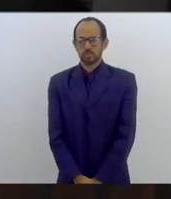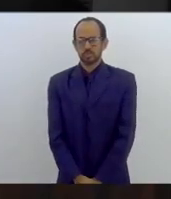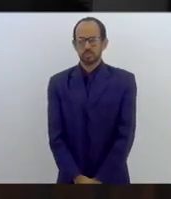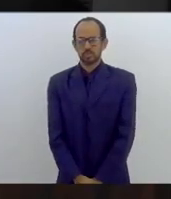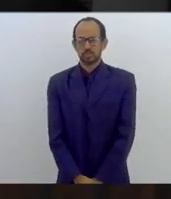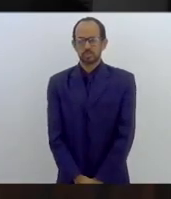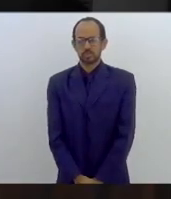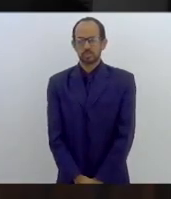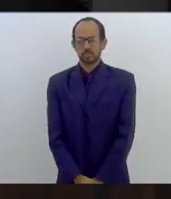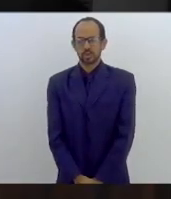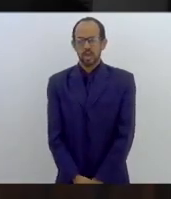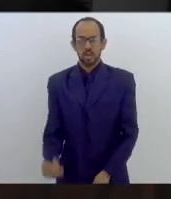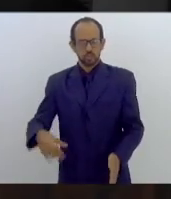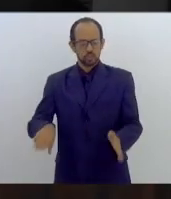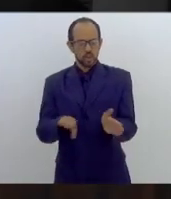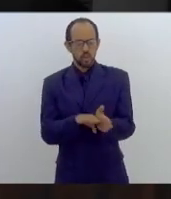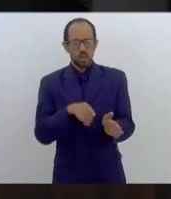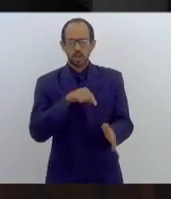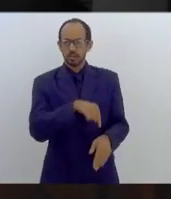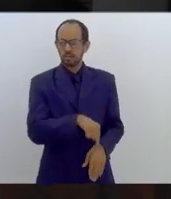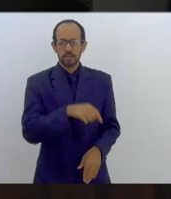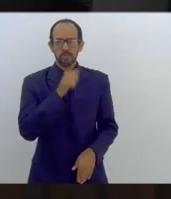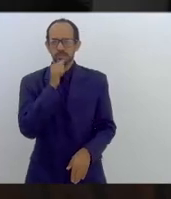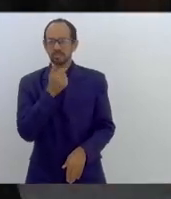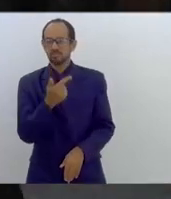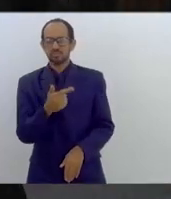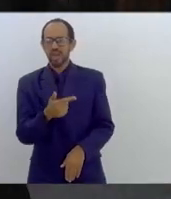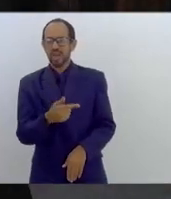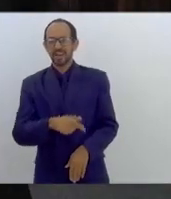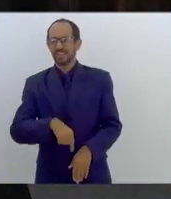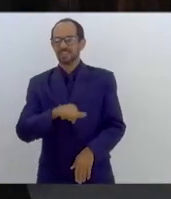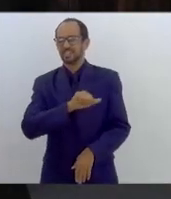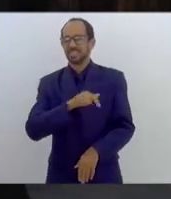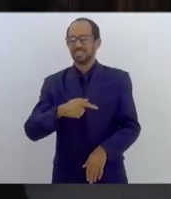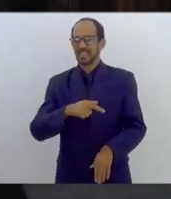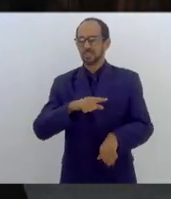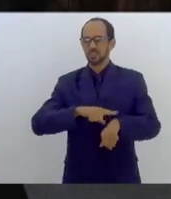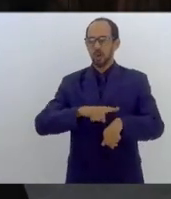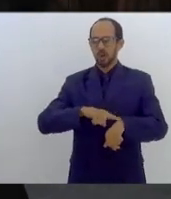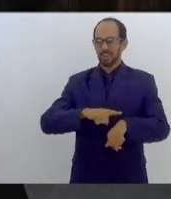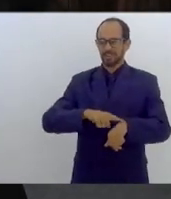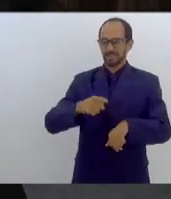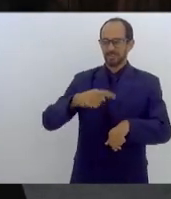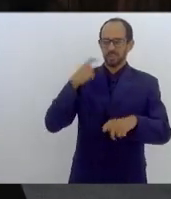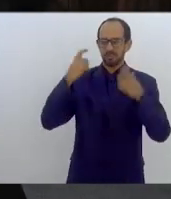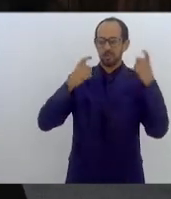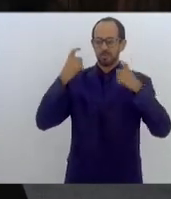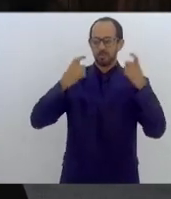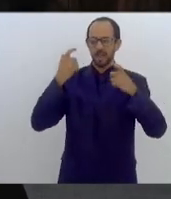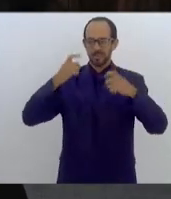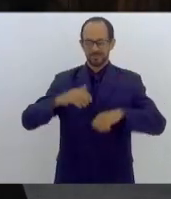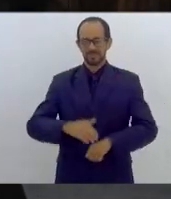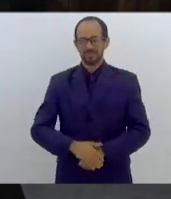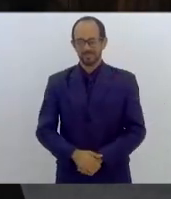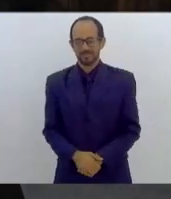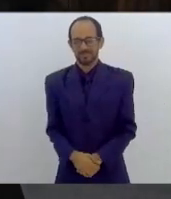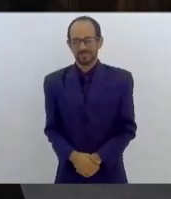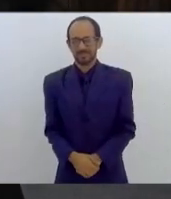Que chegou aqui, ainda não era 17 horas. Fiquei até preocupado quando vi. Falei.